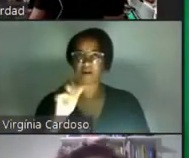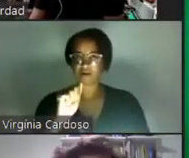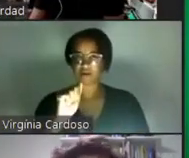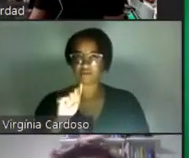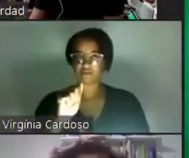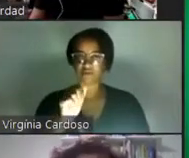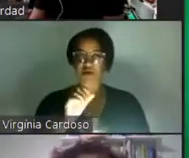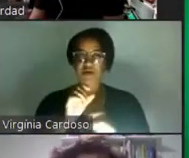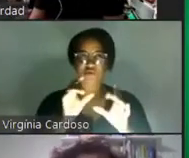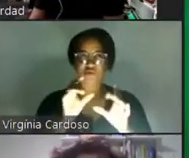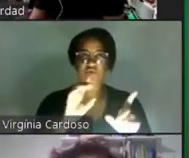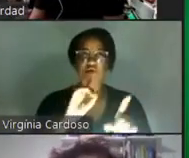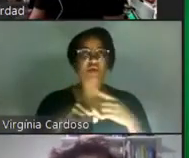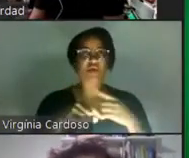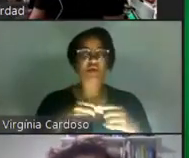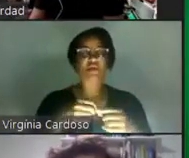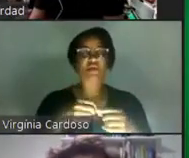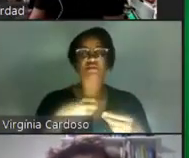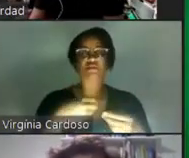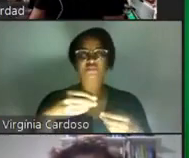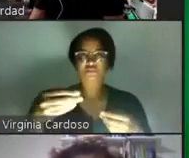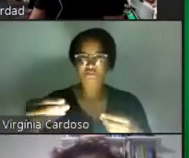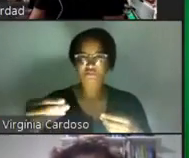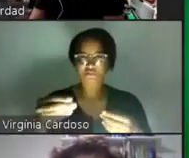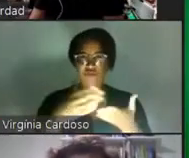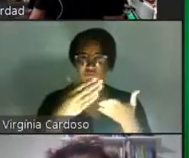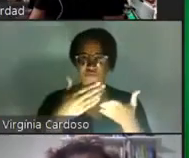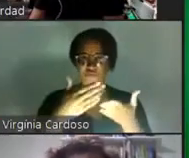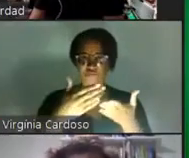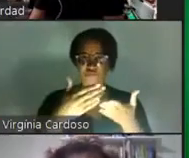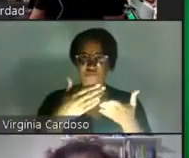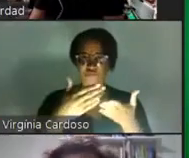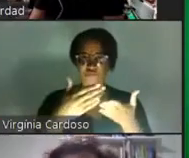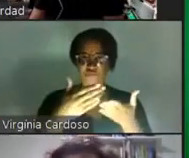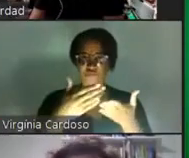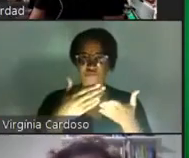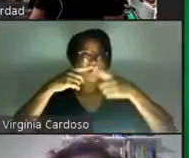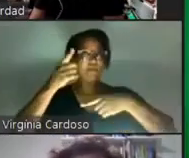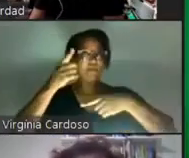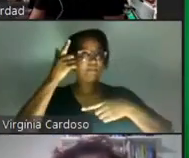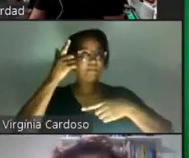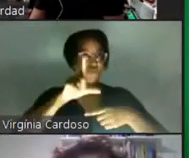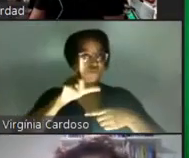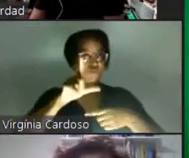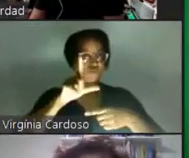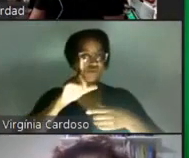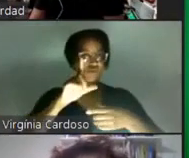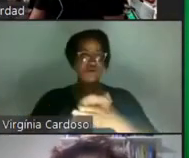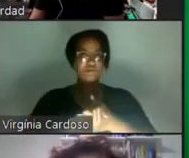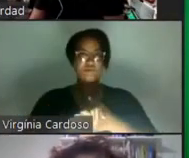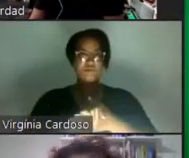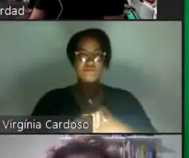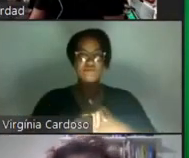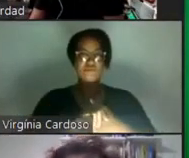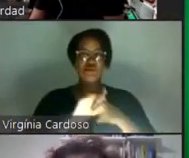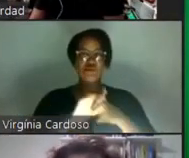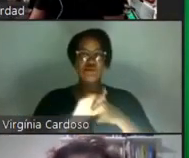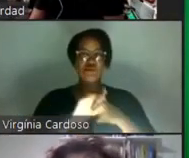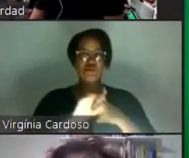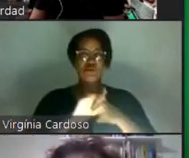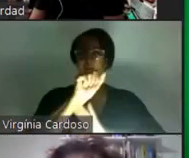Eu vendo antes, depois é que eu entrego o livro. E aí, depois disso, eu consegui, com a Lei Aldir Blanc, um